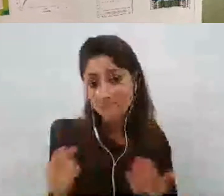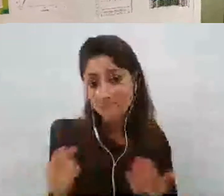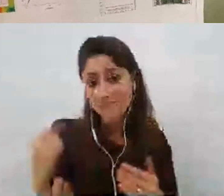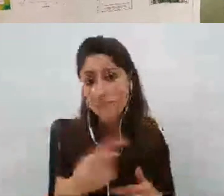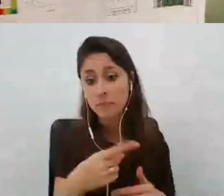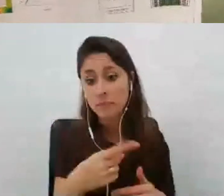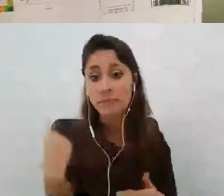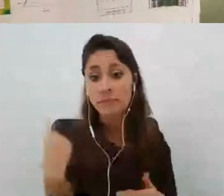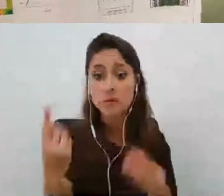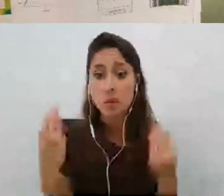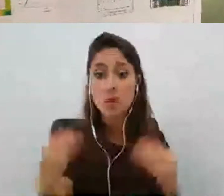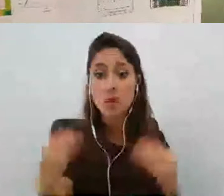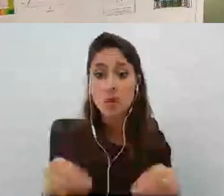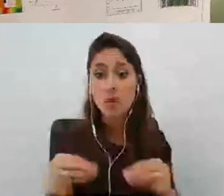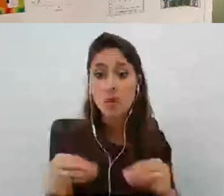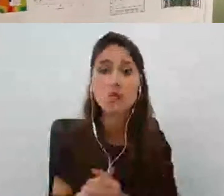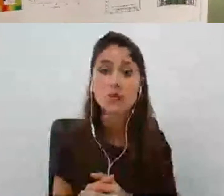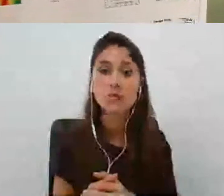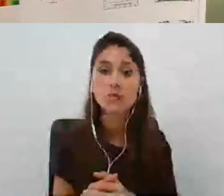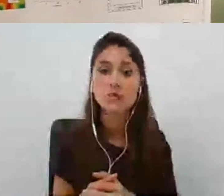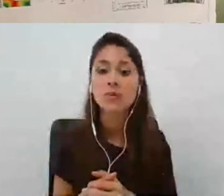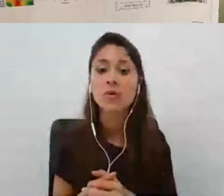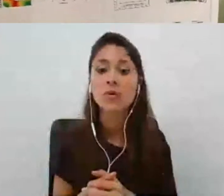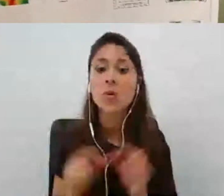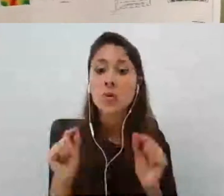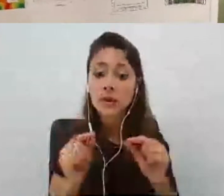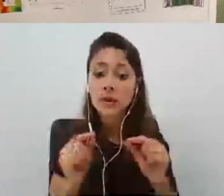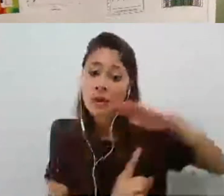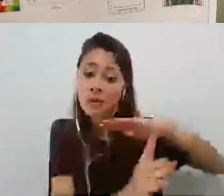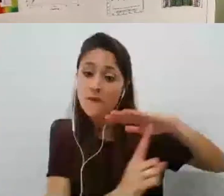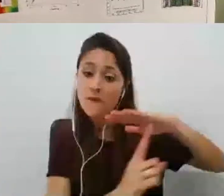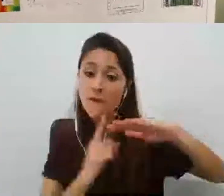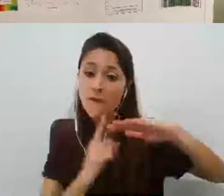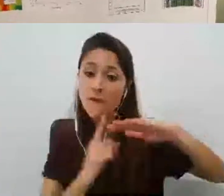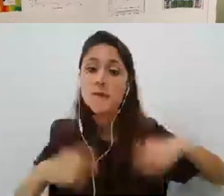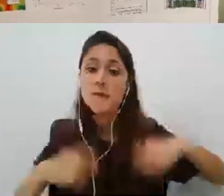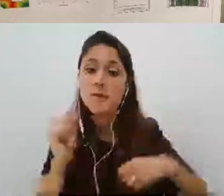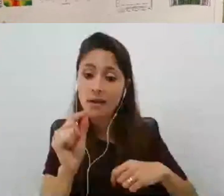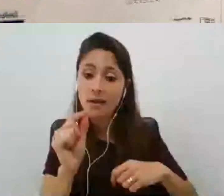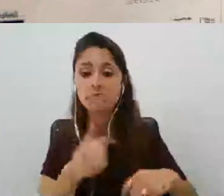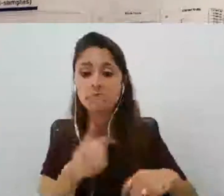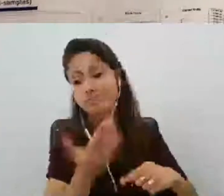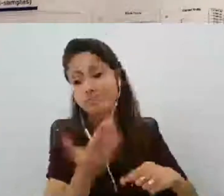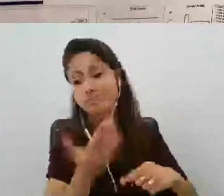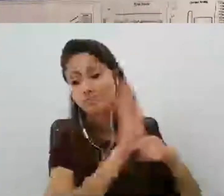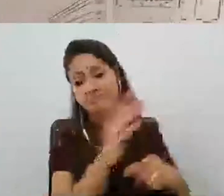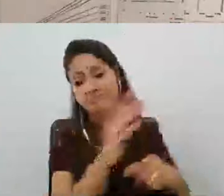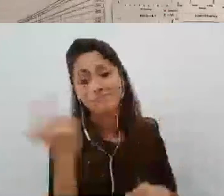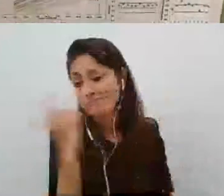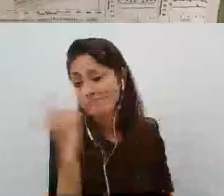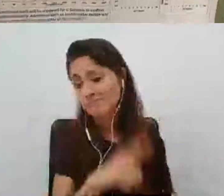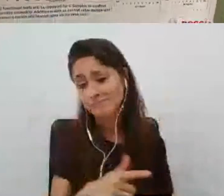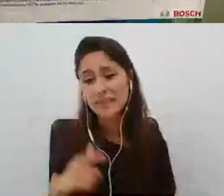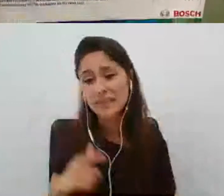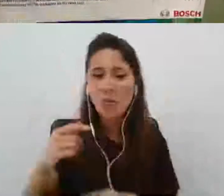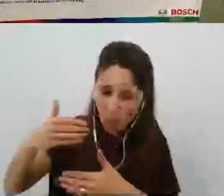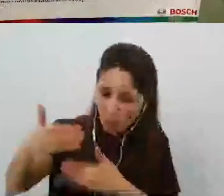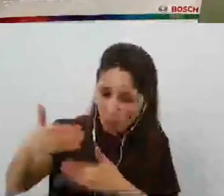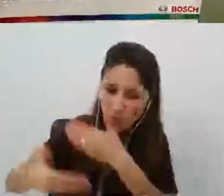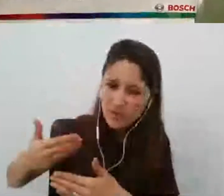nossa essência, né, na real necessidade do cliente. Então, até a gente criar todo esse processo, desde o início,